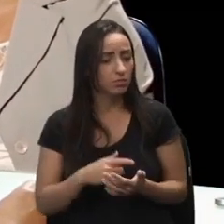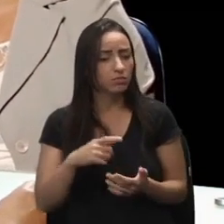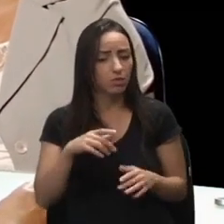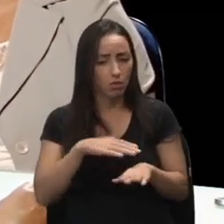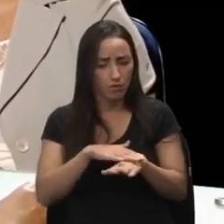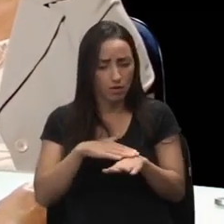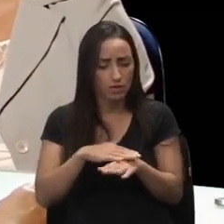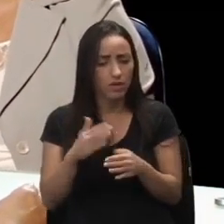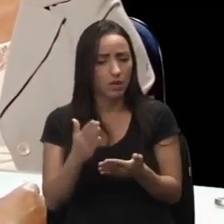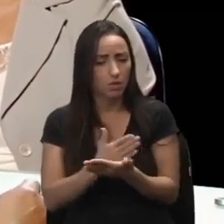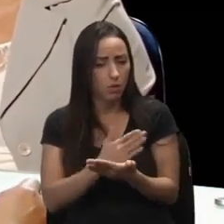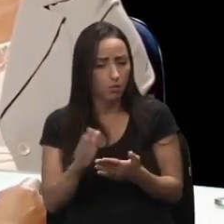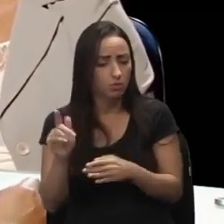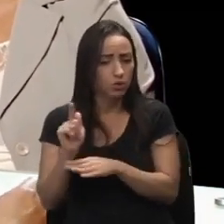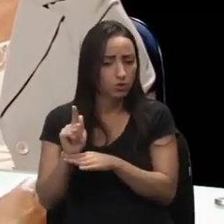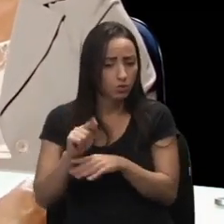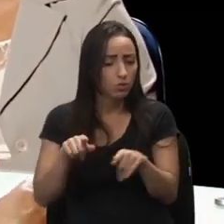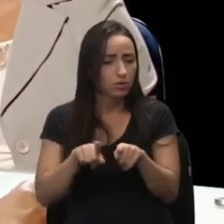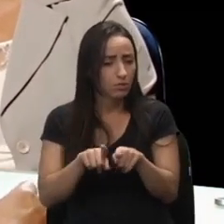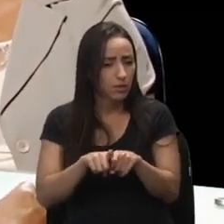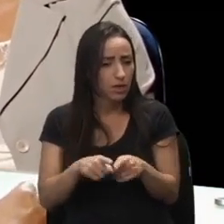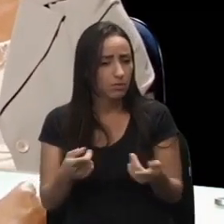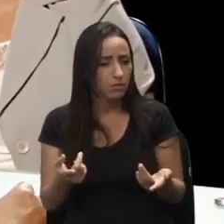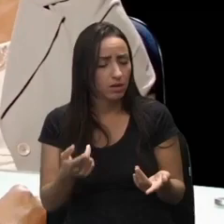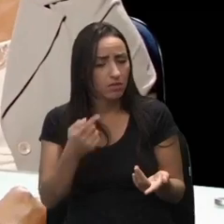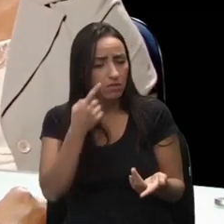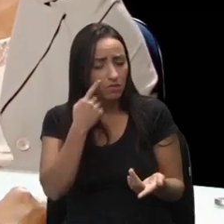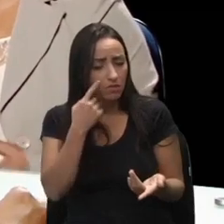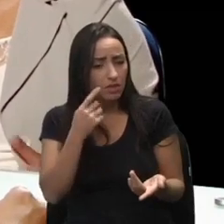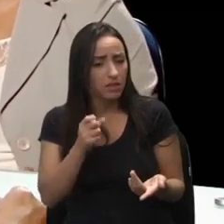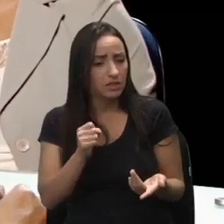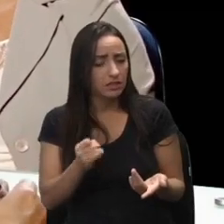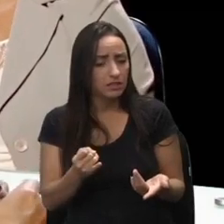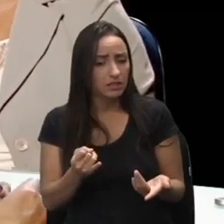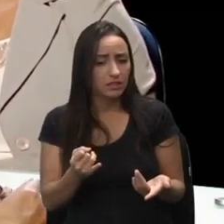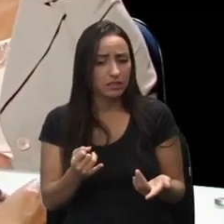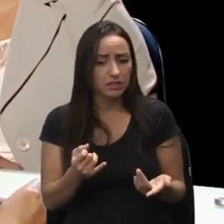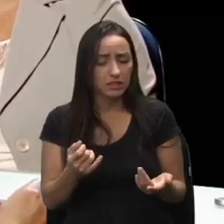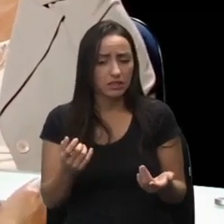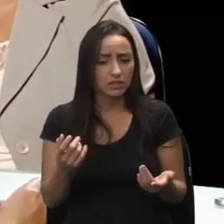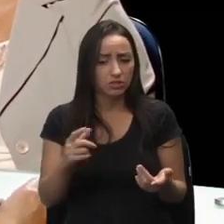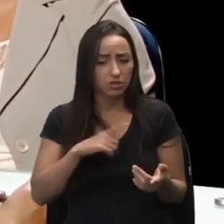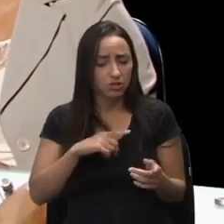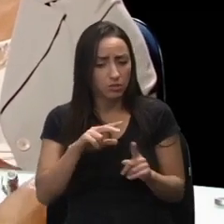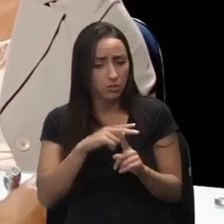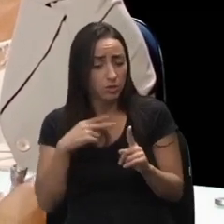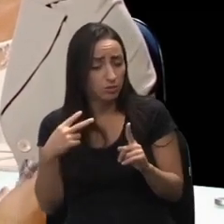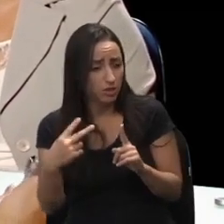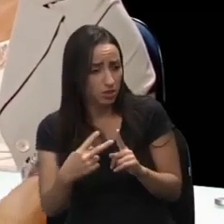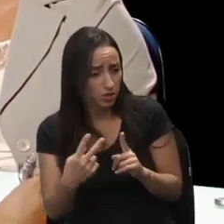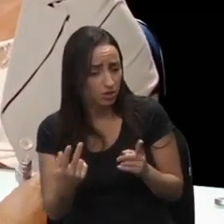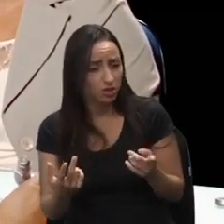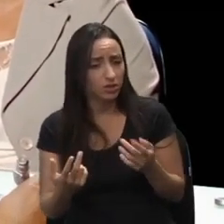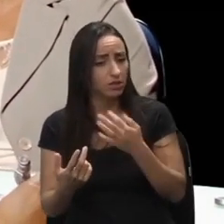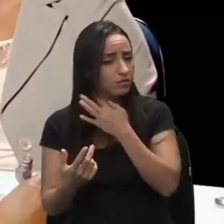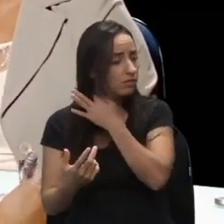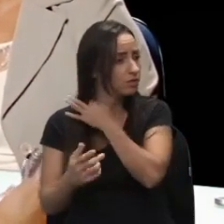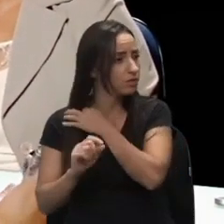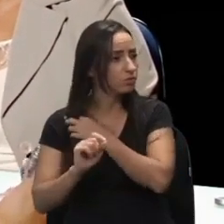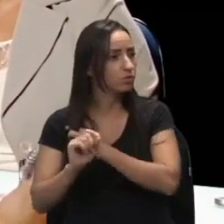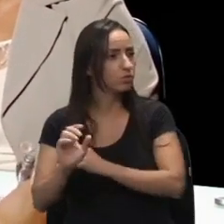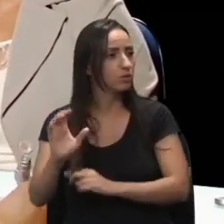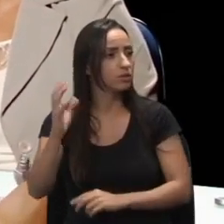conversas com alguns gestores para saber se a gente tinha ideia da dimensão dessas licenças, desses afastamentos, o que